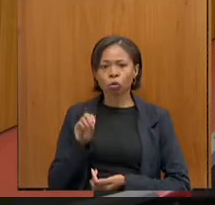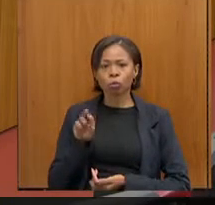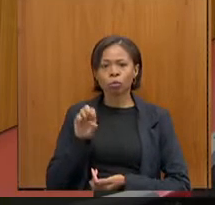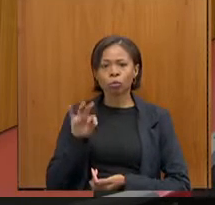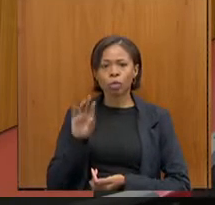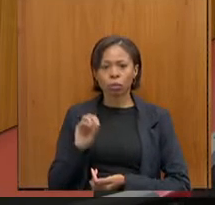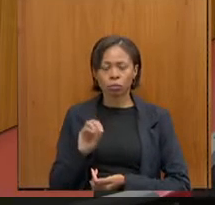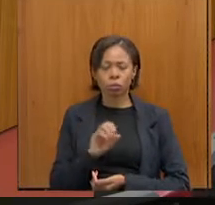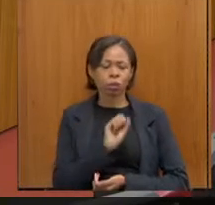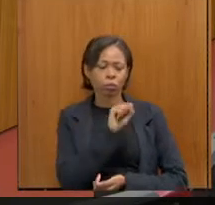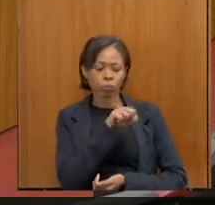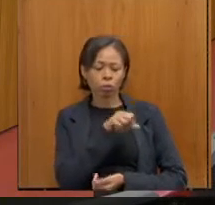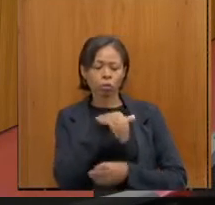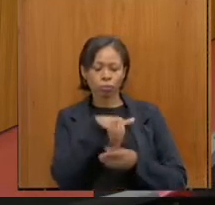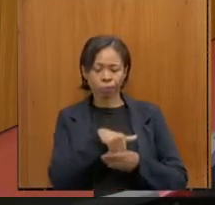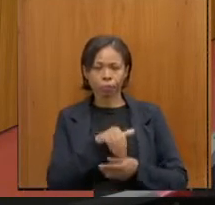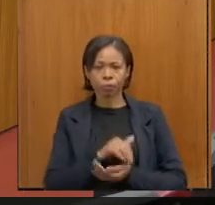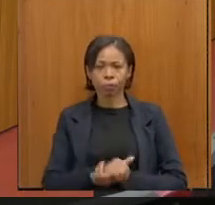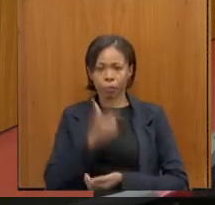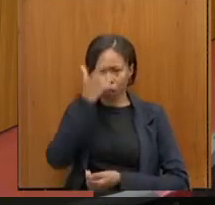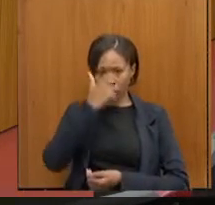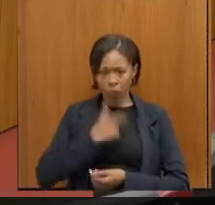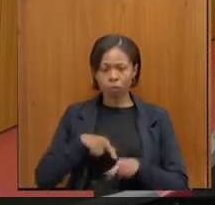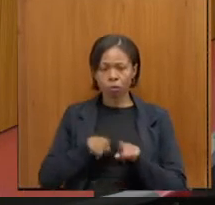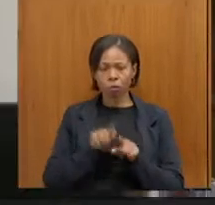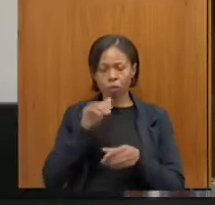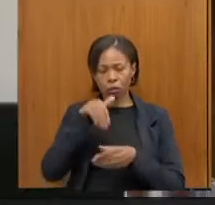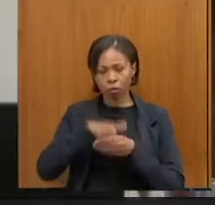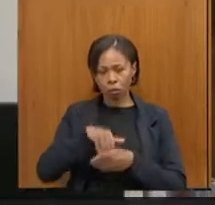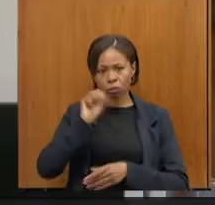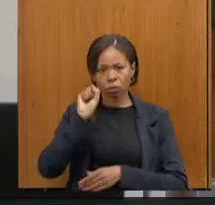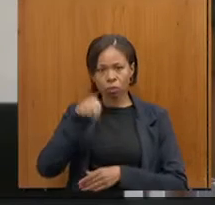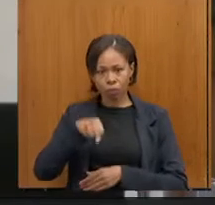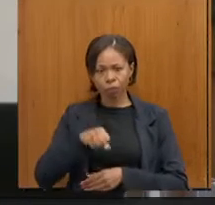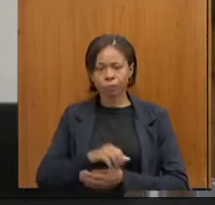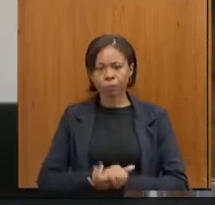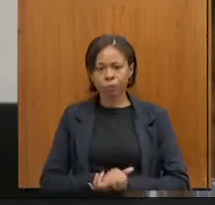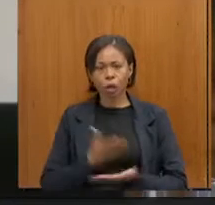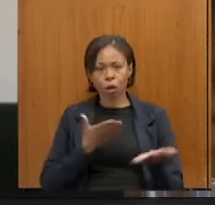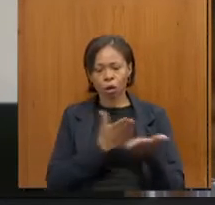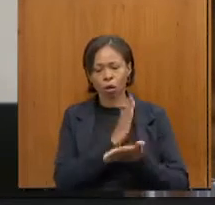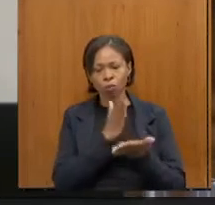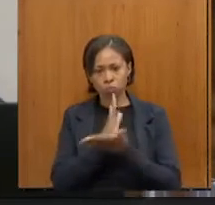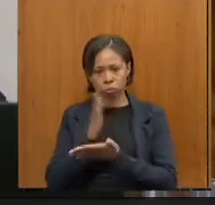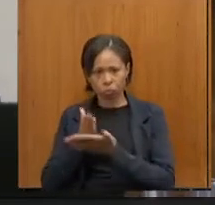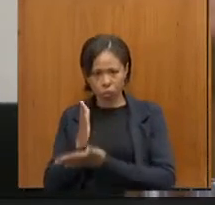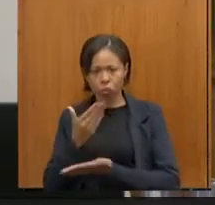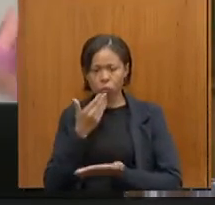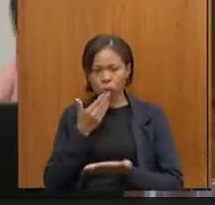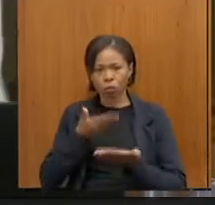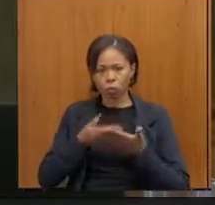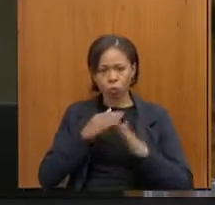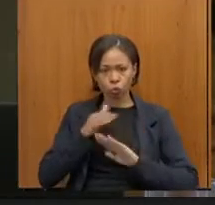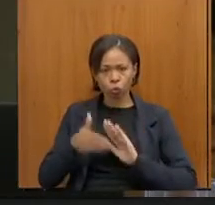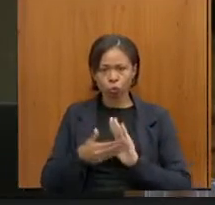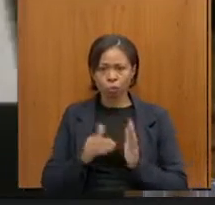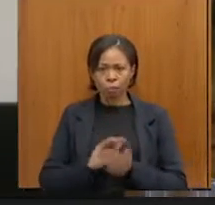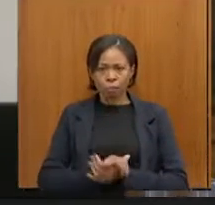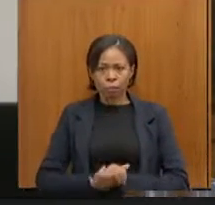Andrade e o deputado Tiago Costa também volto sim portanto aprovados requerimentos